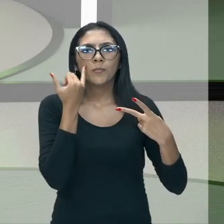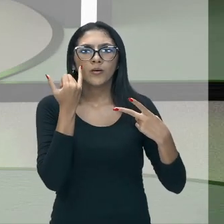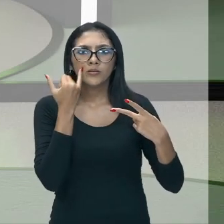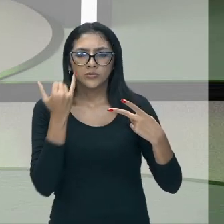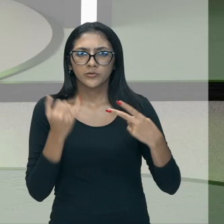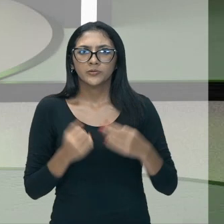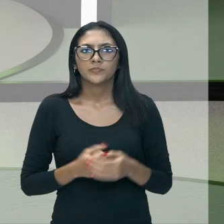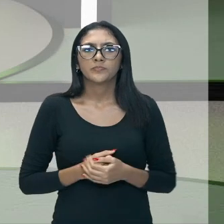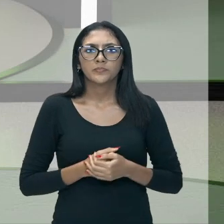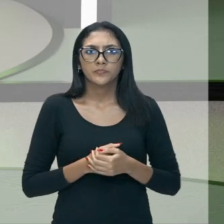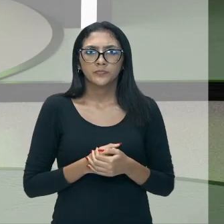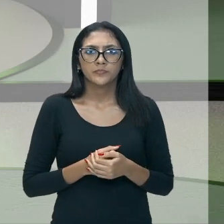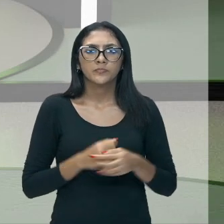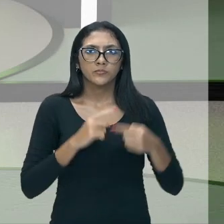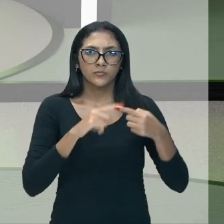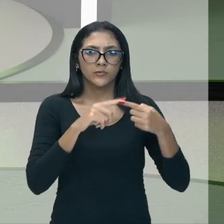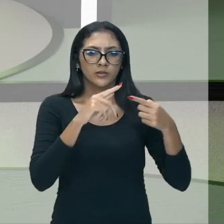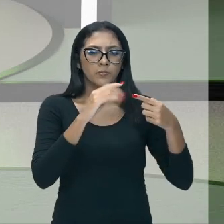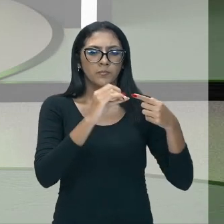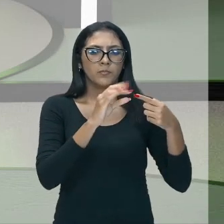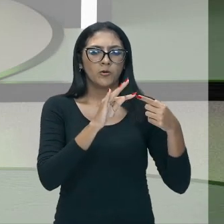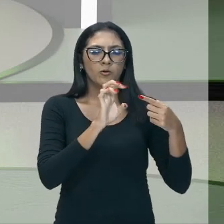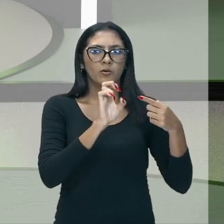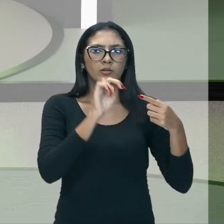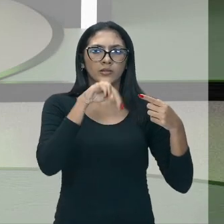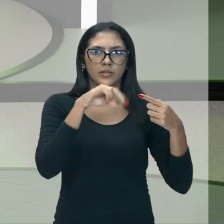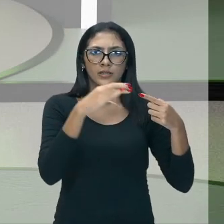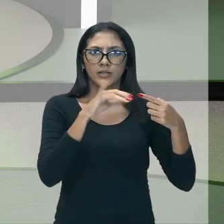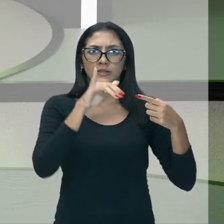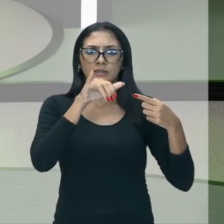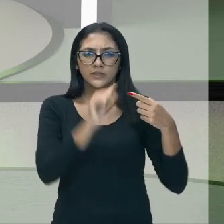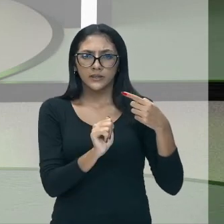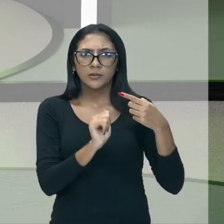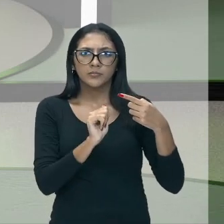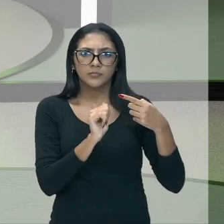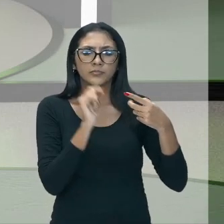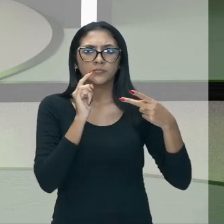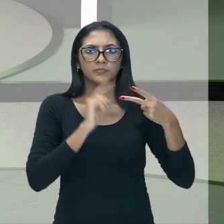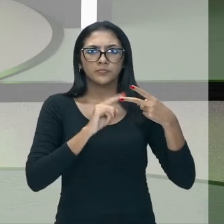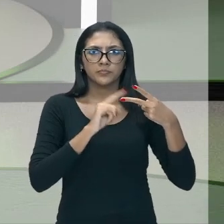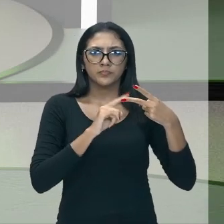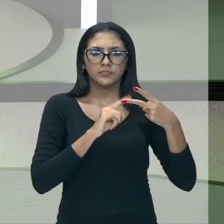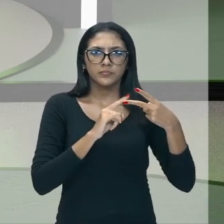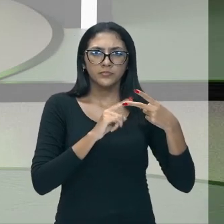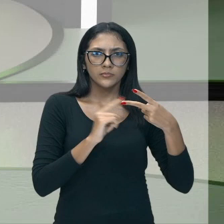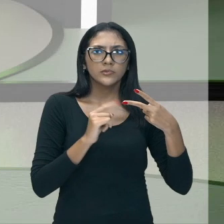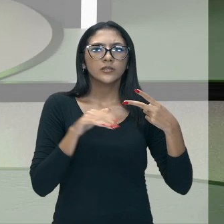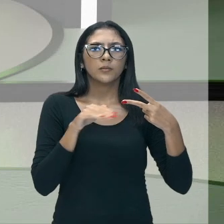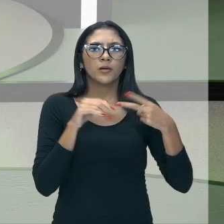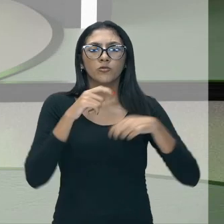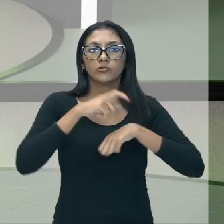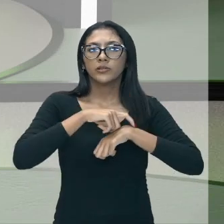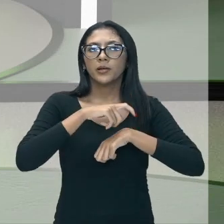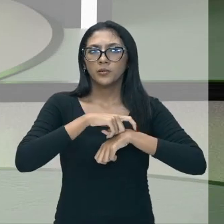envolver a potência, vai envolver a potência e o meu intervalo de tempo.